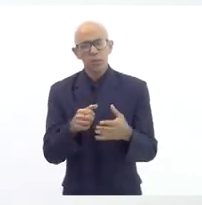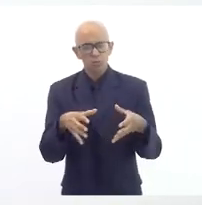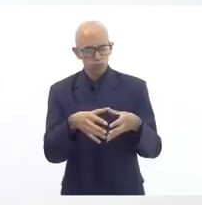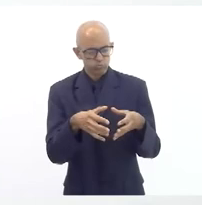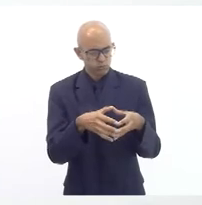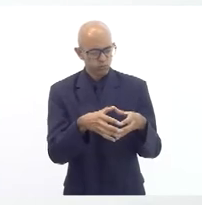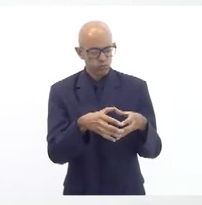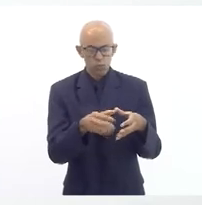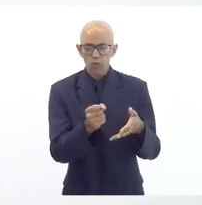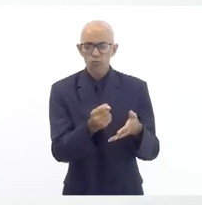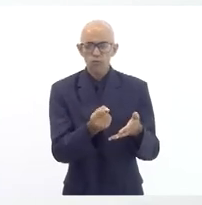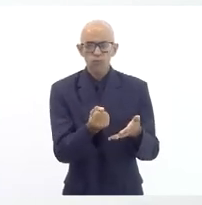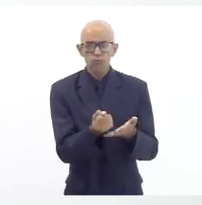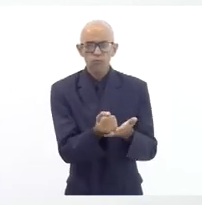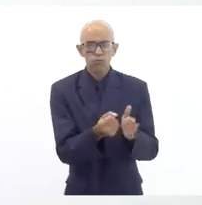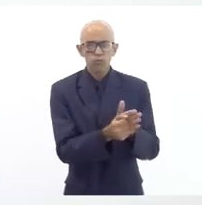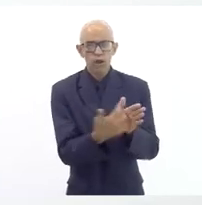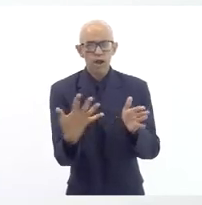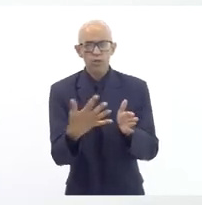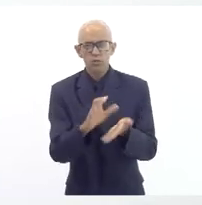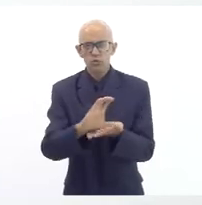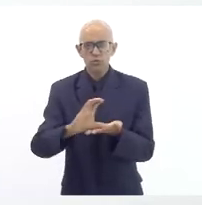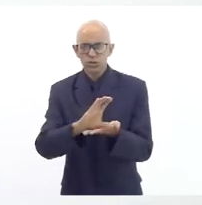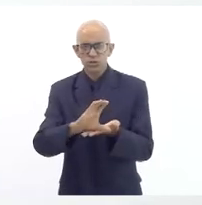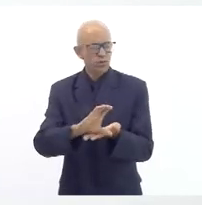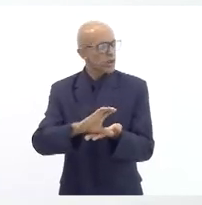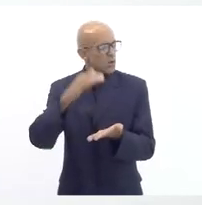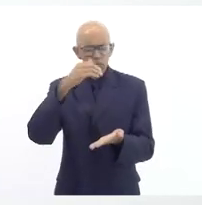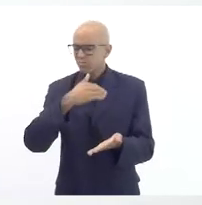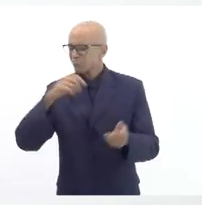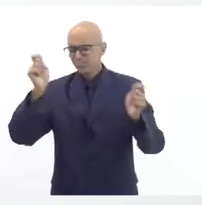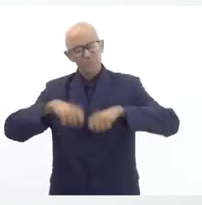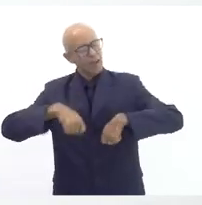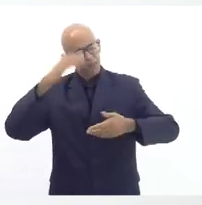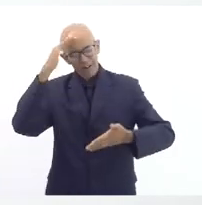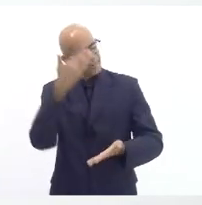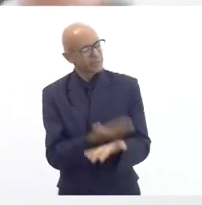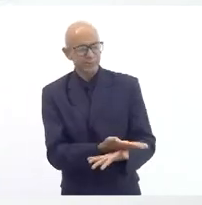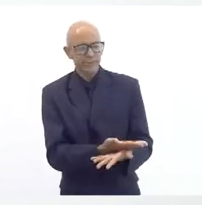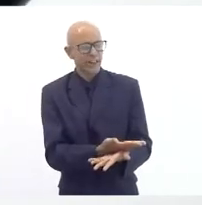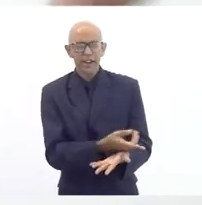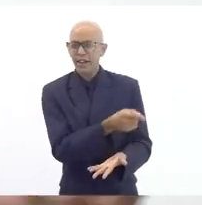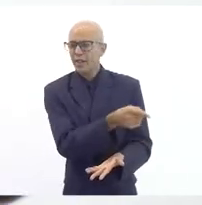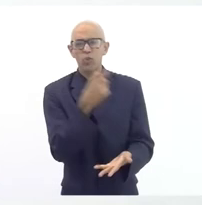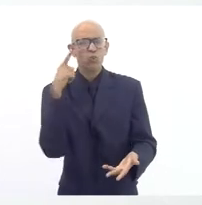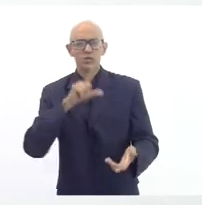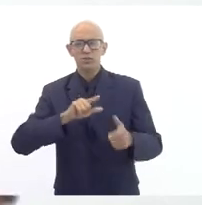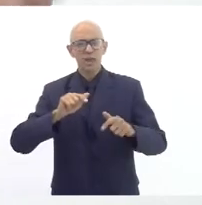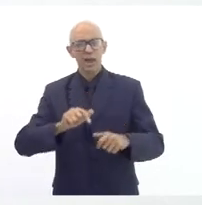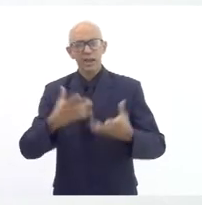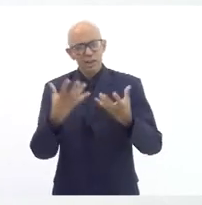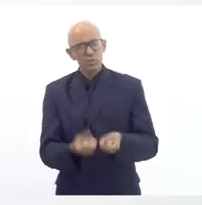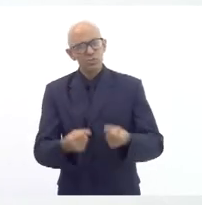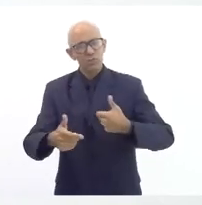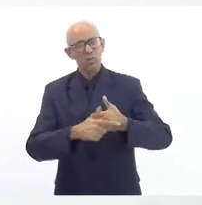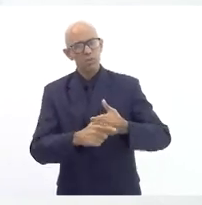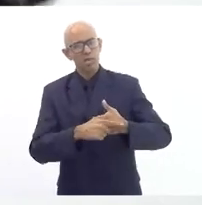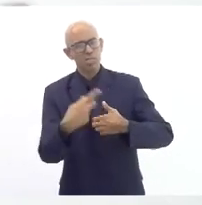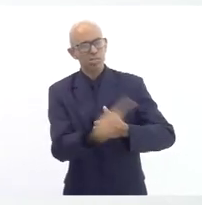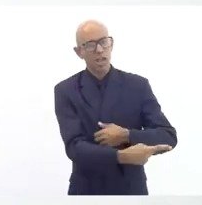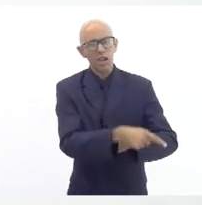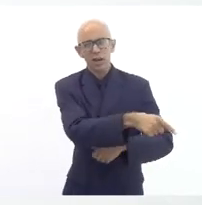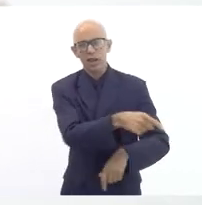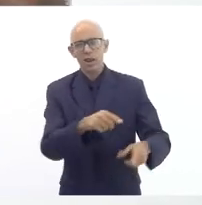posso crer que a AGTRANSP não consiga realizar o seu papel de ser justamente o elo entre o poder concedente, o poder concessionado